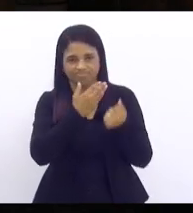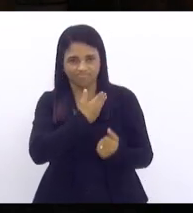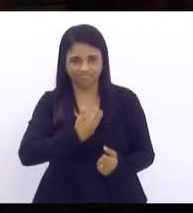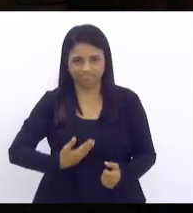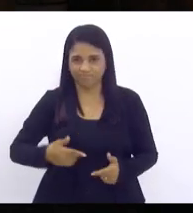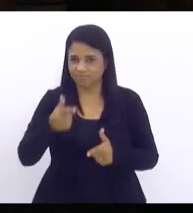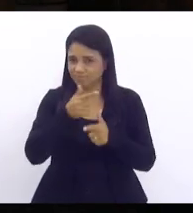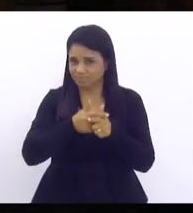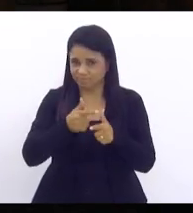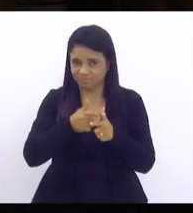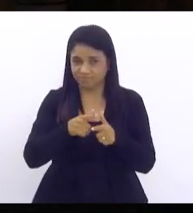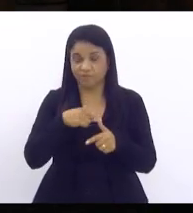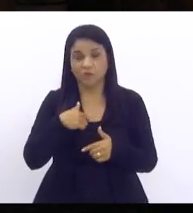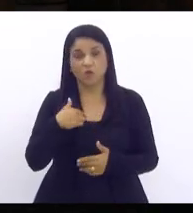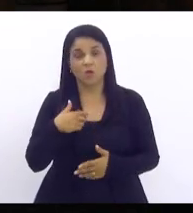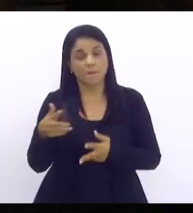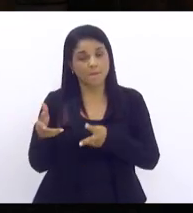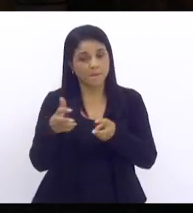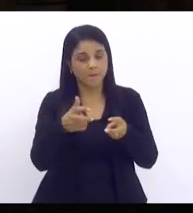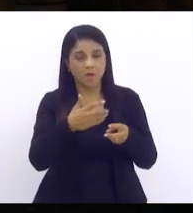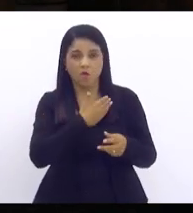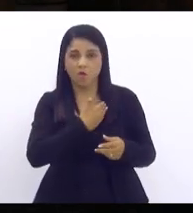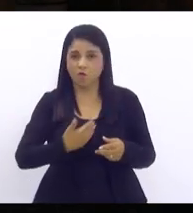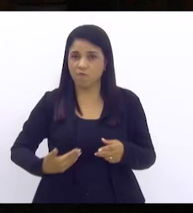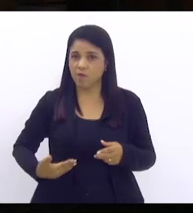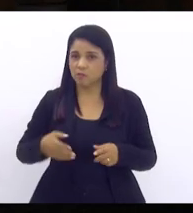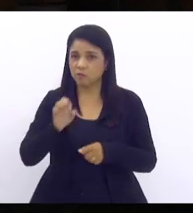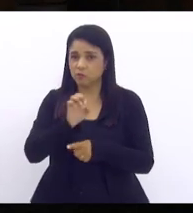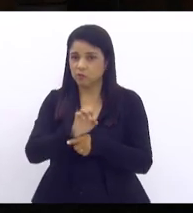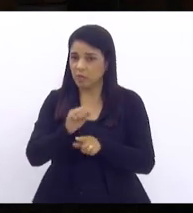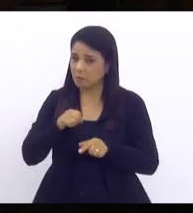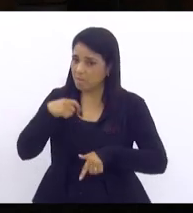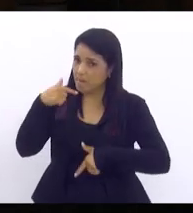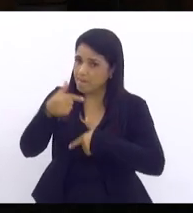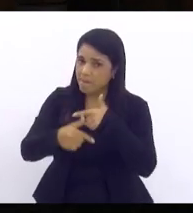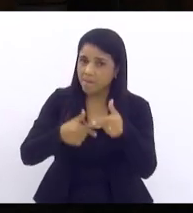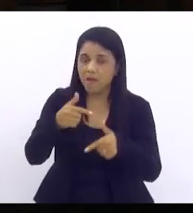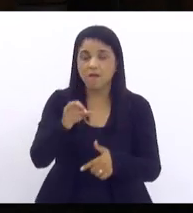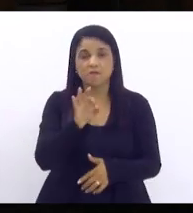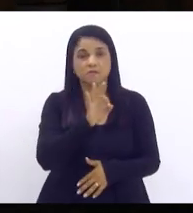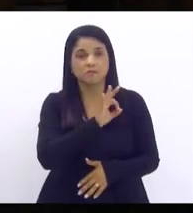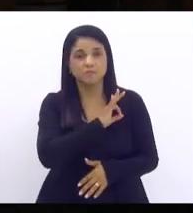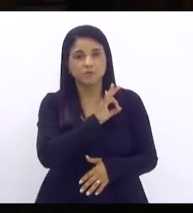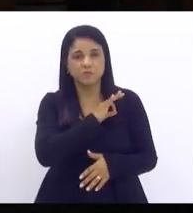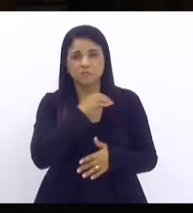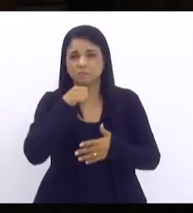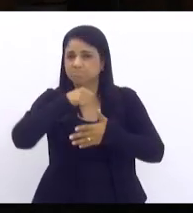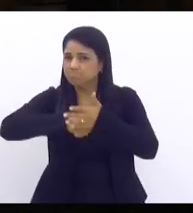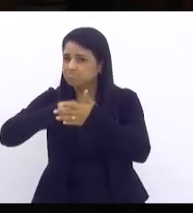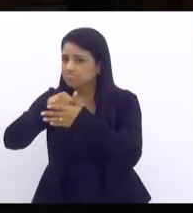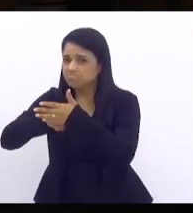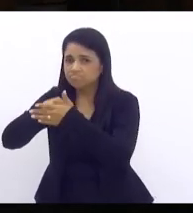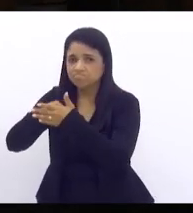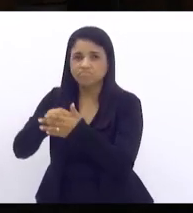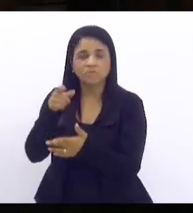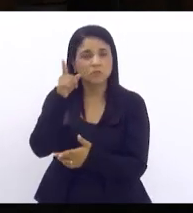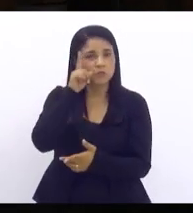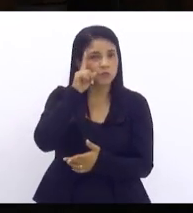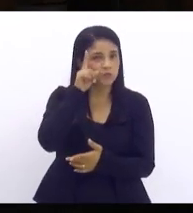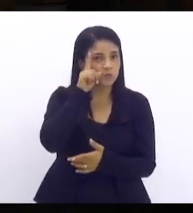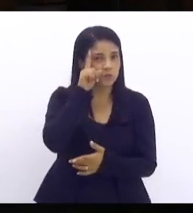o governo do Estado atuando, guerreando, os nossos policiais guerreando cada dia